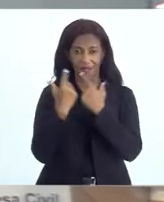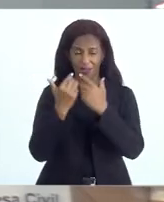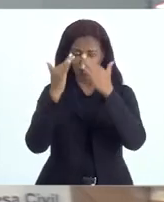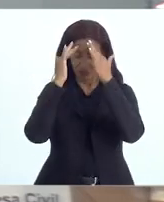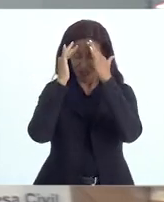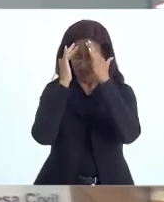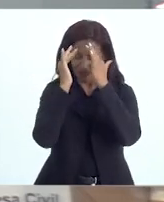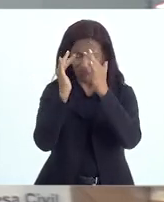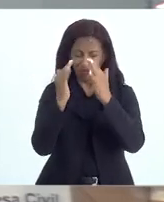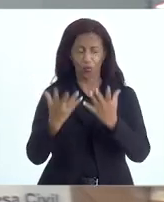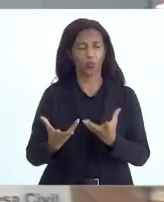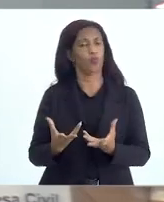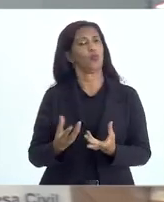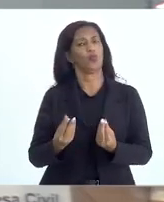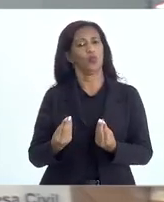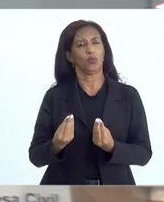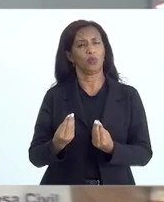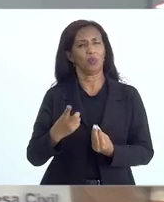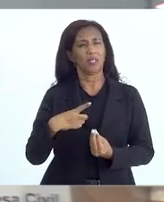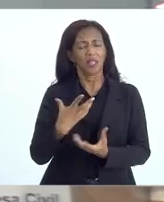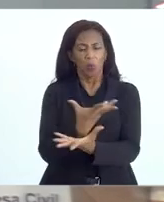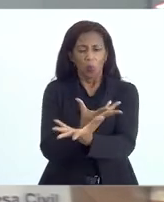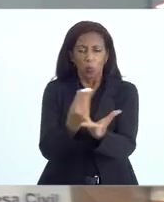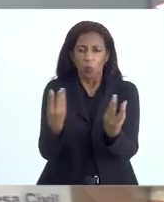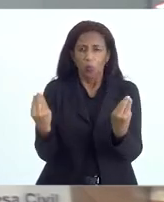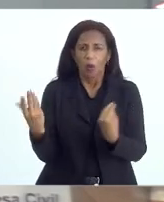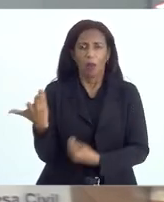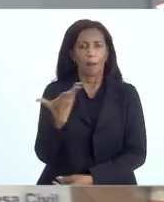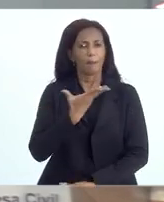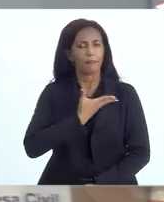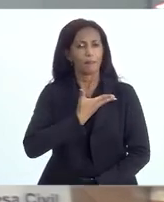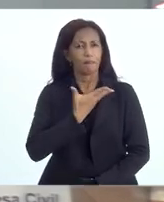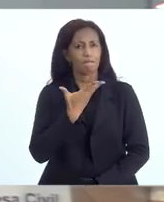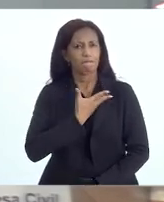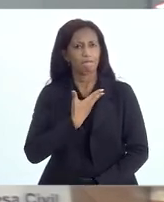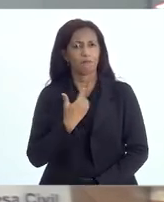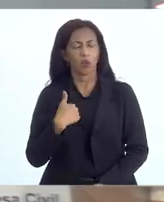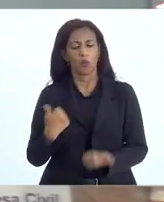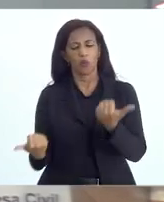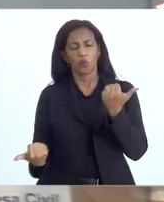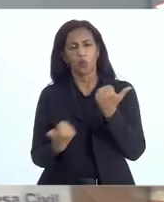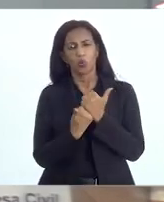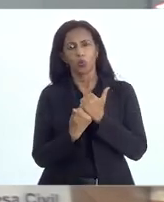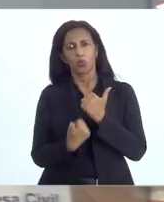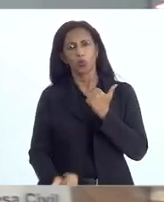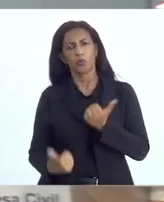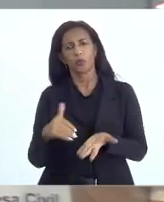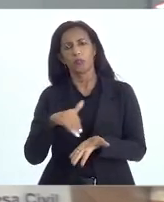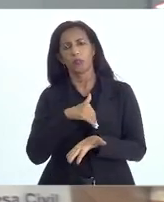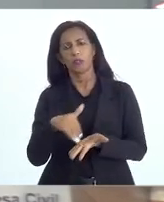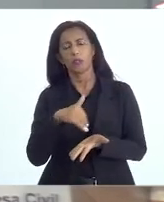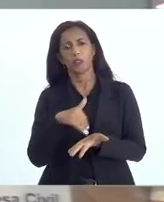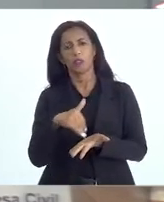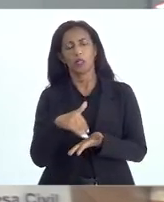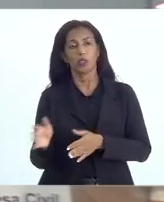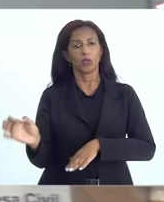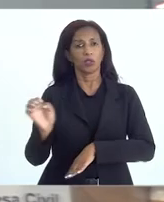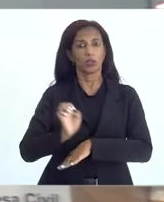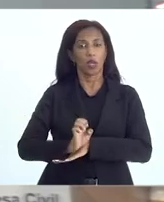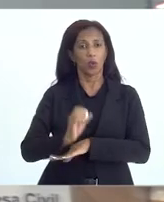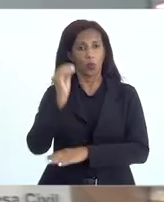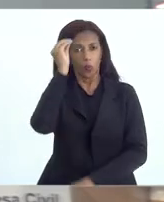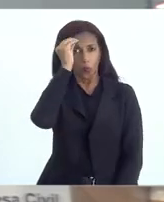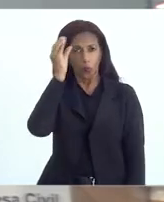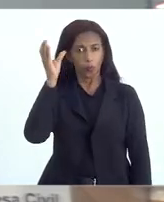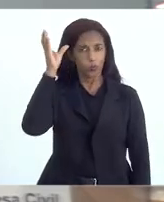muito e tenho inúmeros amigos eu fui subsecretário de estado de Cultura